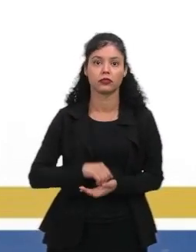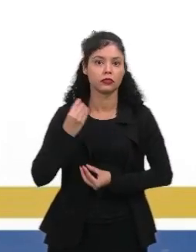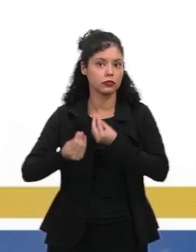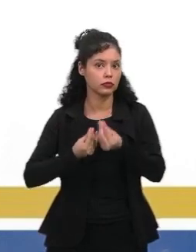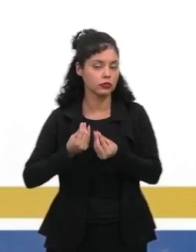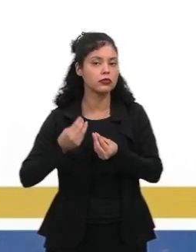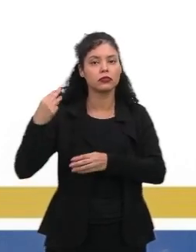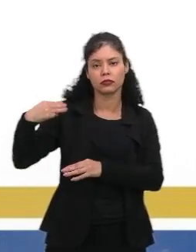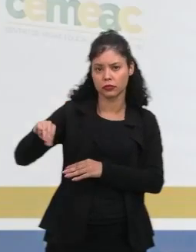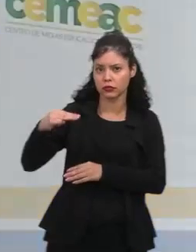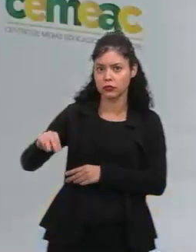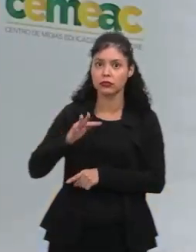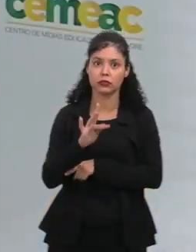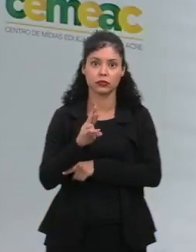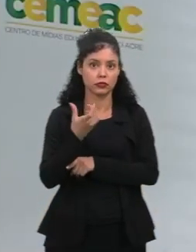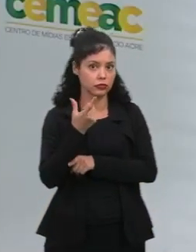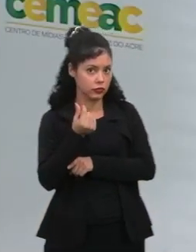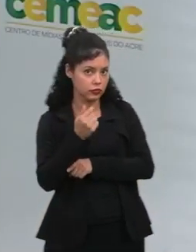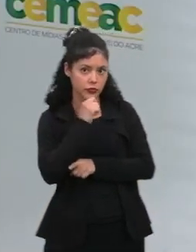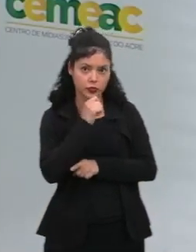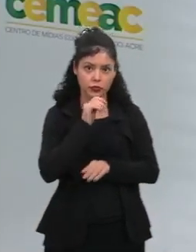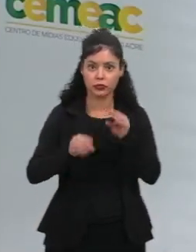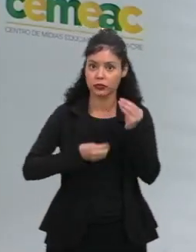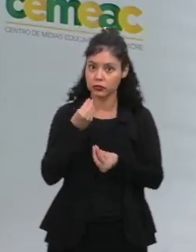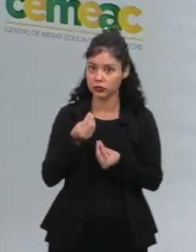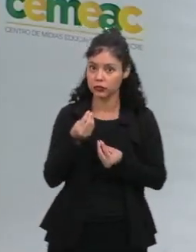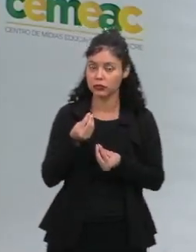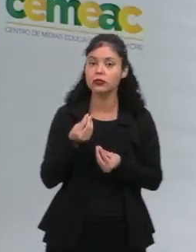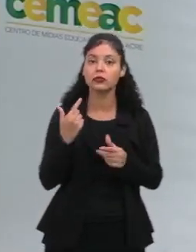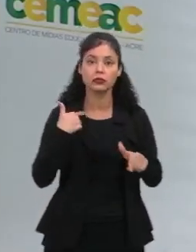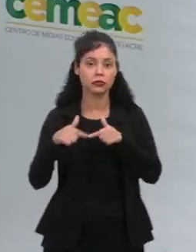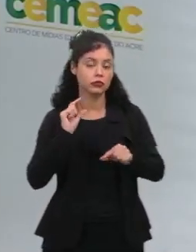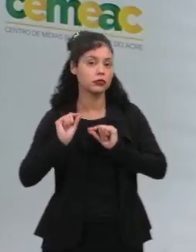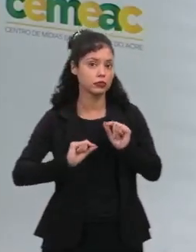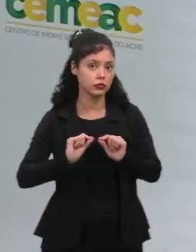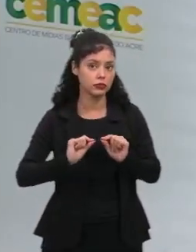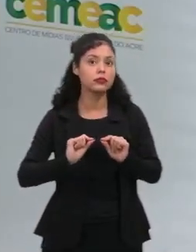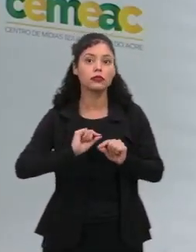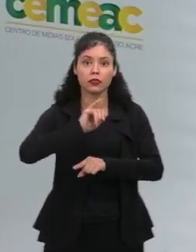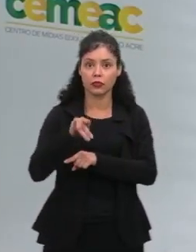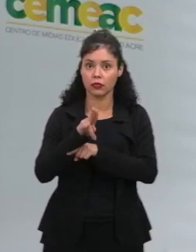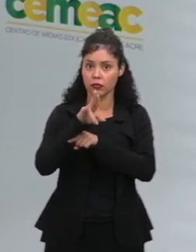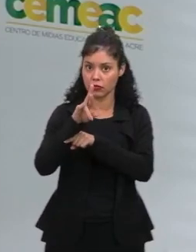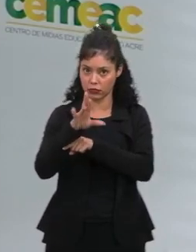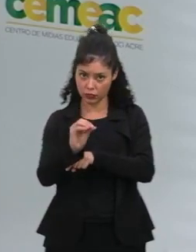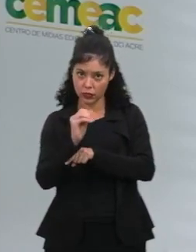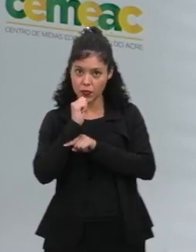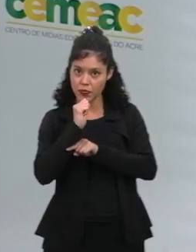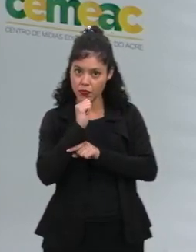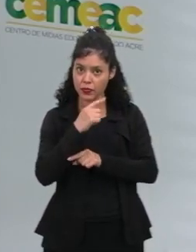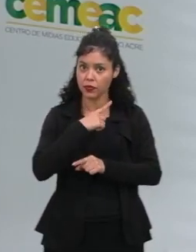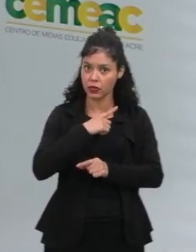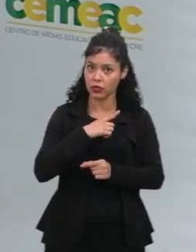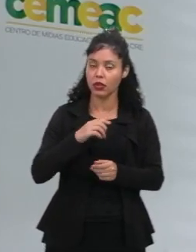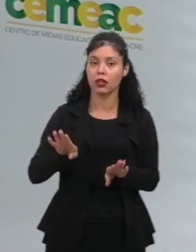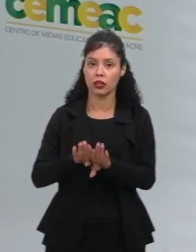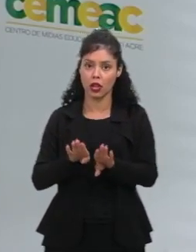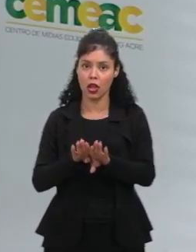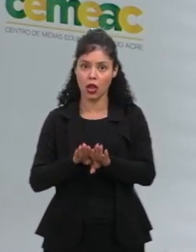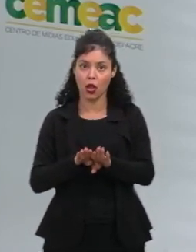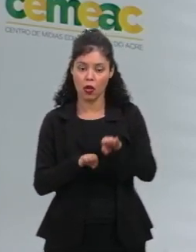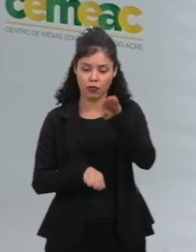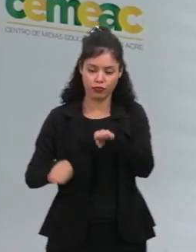matemática financeira, quando se trata de financiamento, estamos trabalhando aqui com juros compostos, ou seja, são juros que vão ser incididos sobre